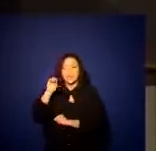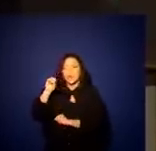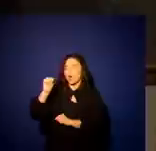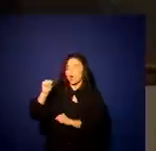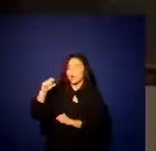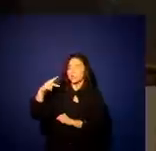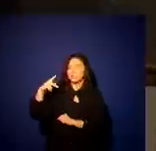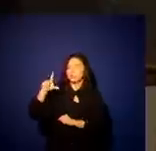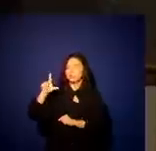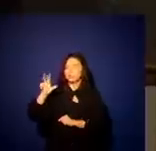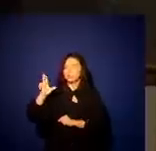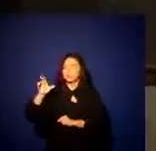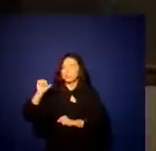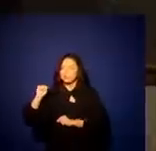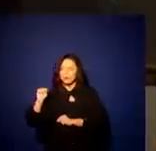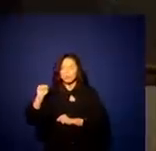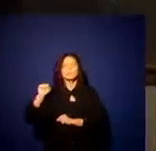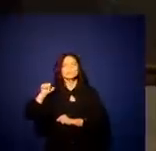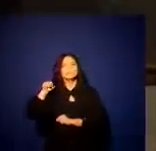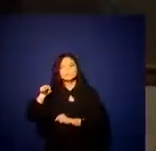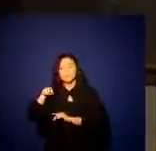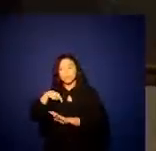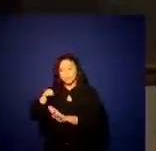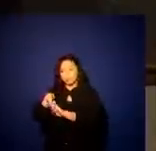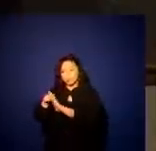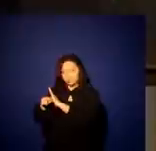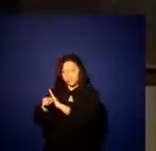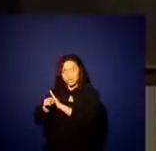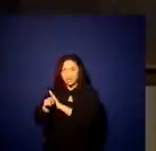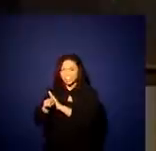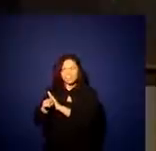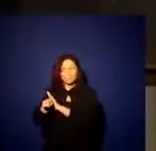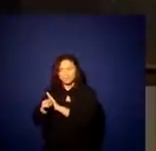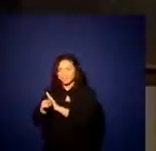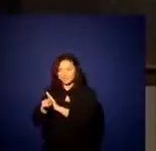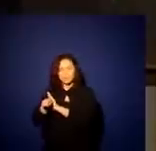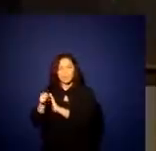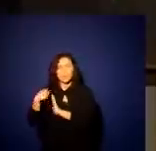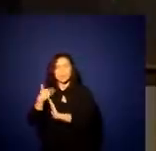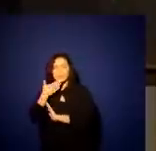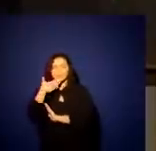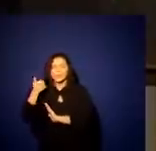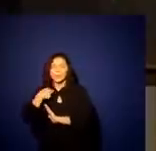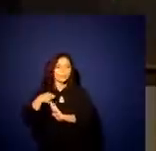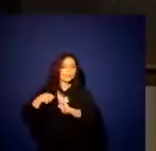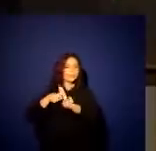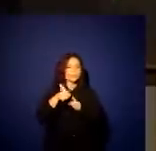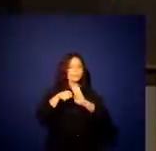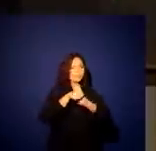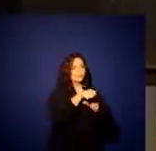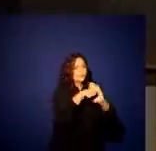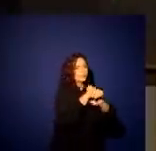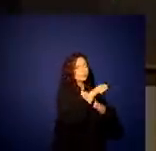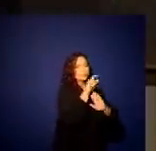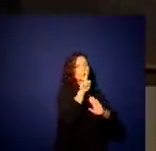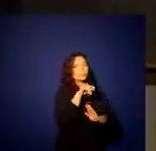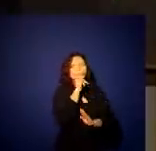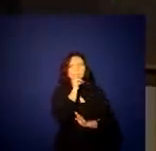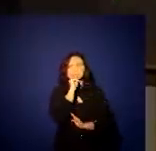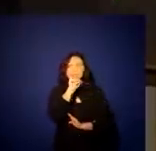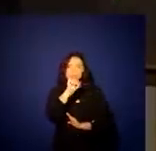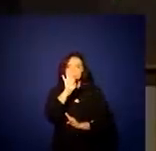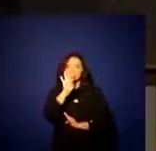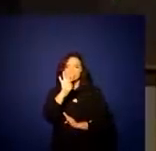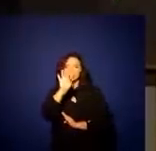do ponto de vista de alocação de Capital eu podendo investir em outros ativos comprar mesmo o itf de empresas de produtores e